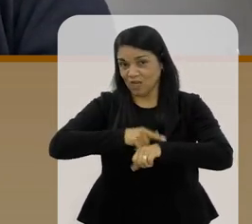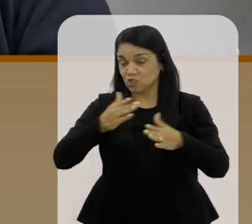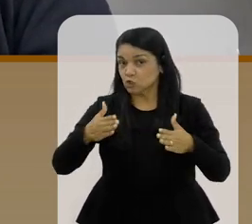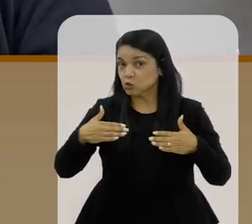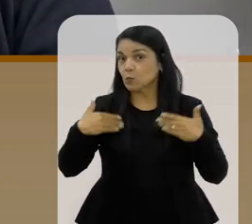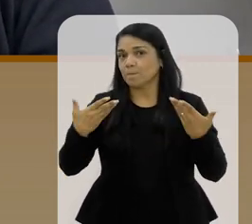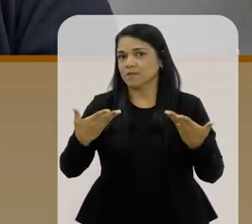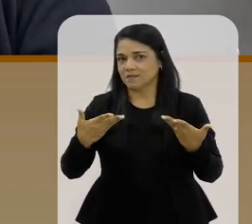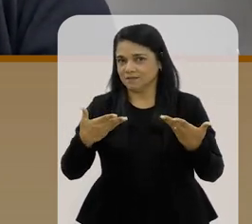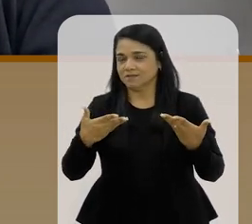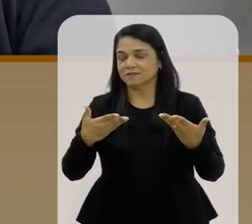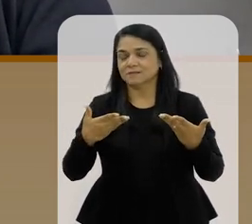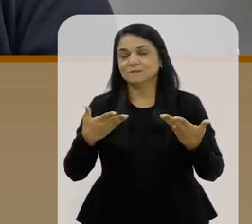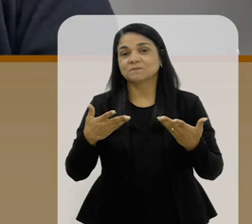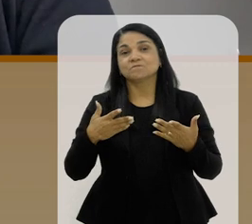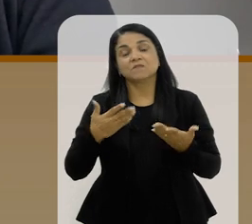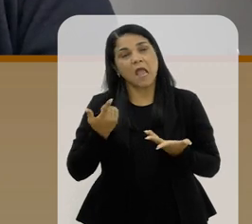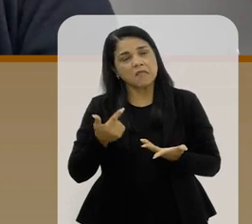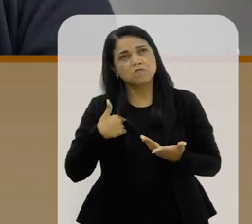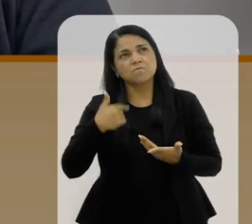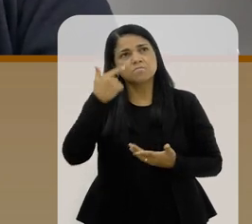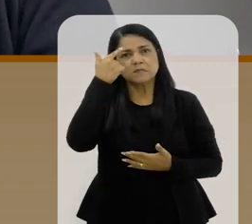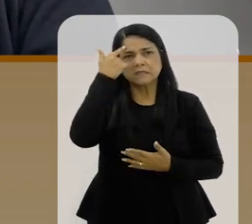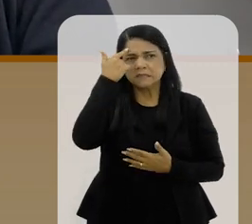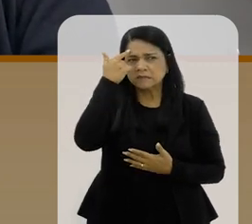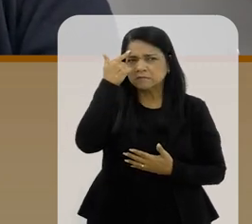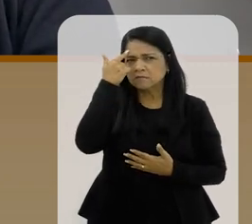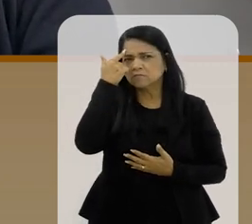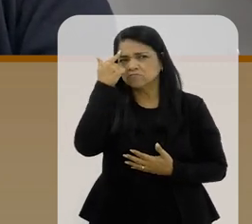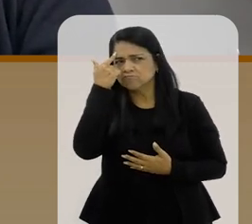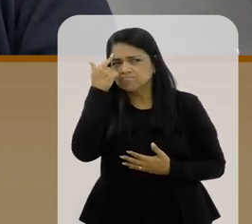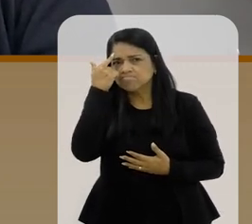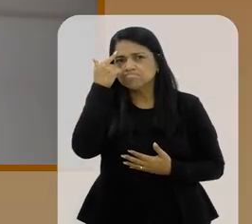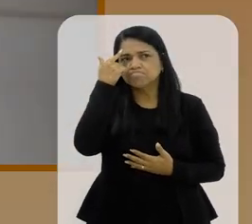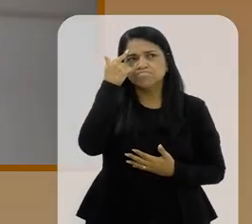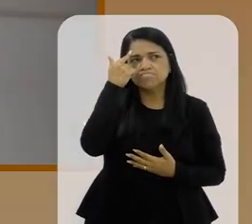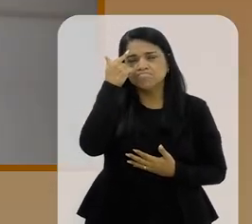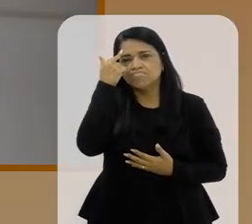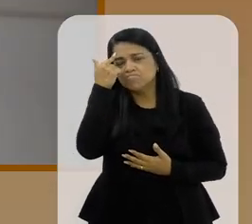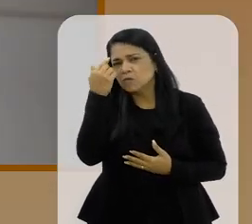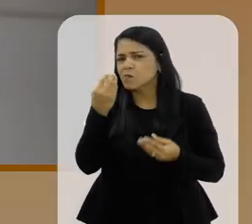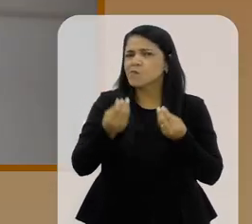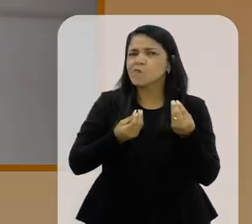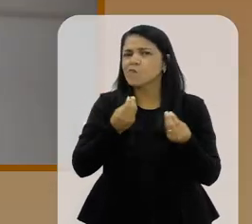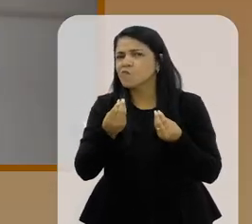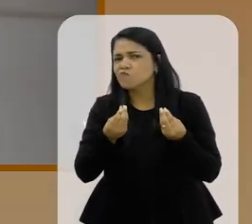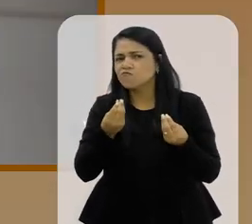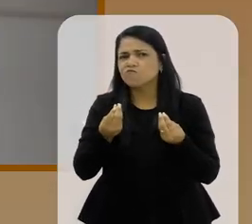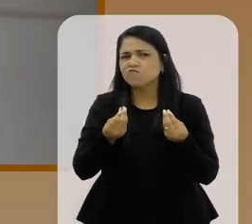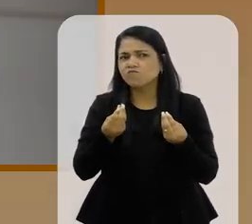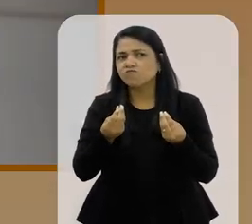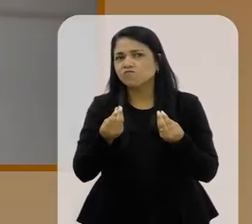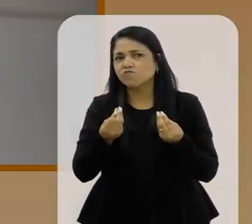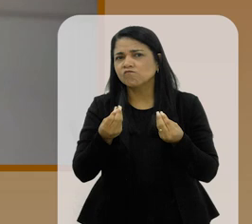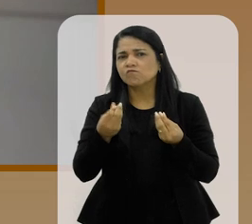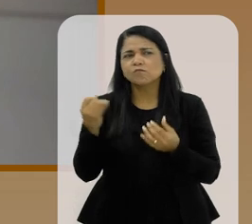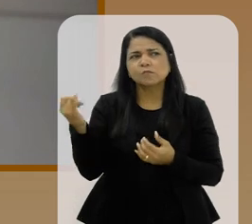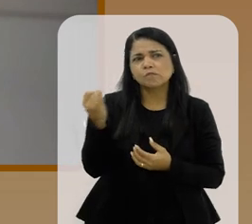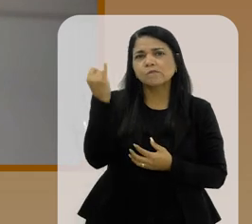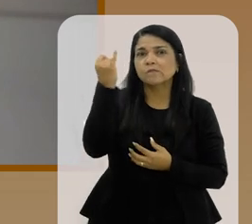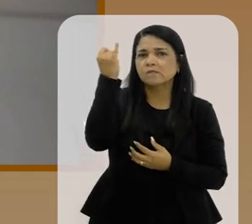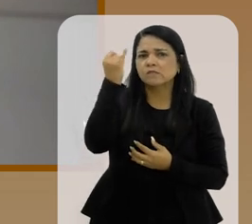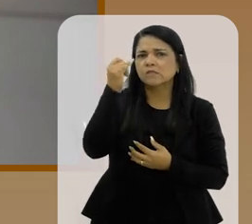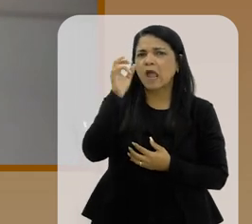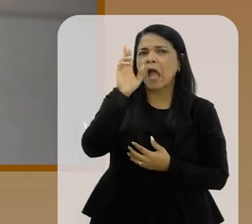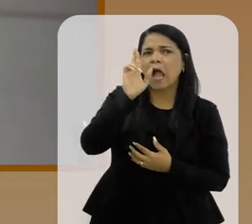é para ser surpresa. Então foi isso. E aí, a partir daí, você, bom, pensa no, nas coisas que